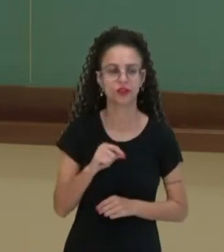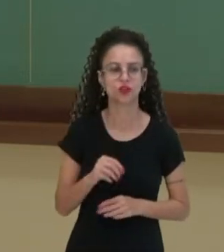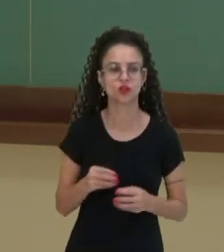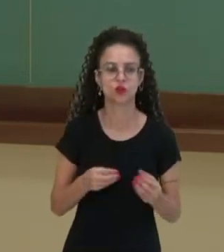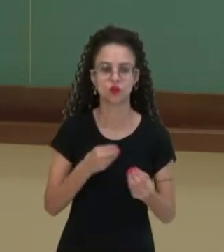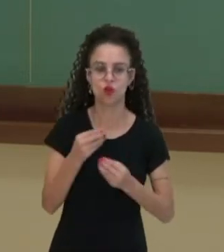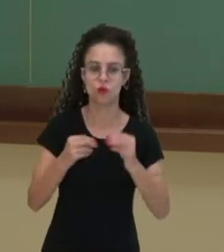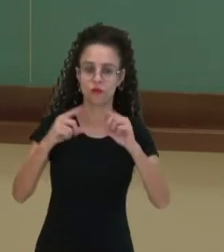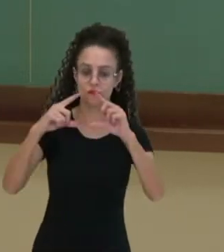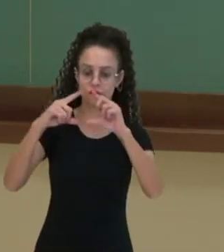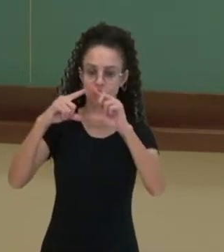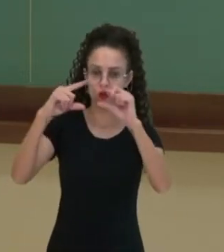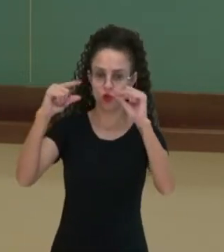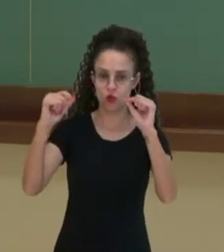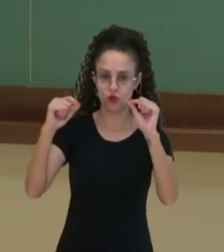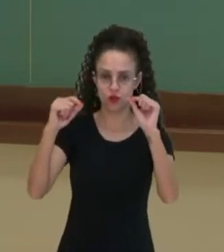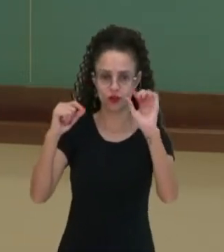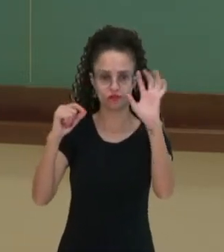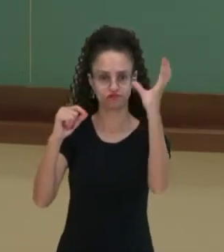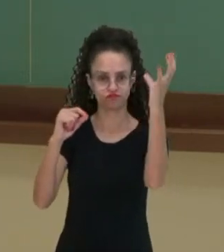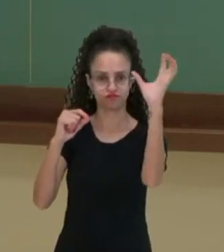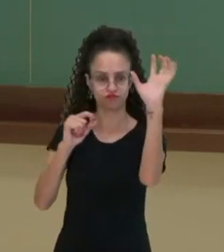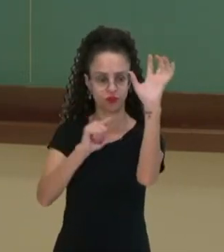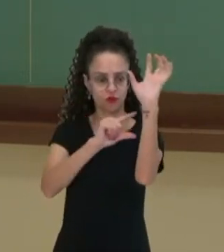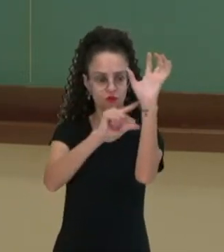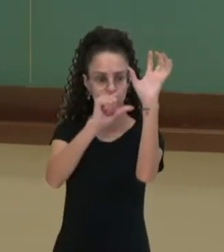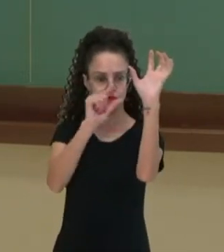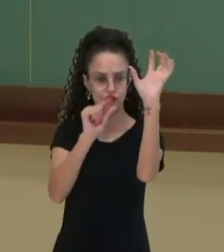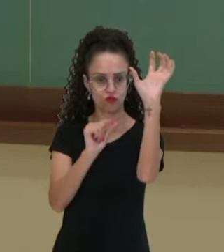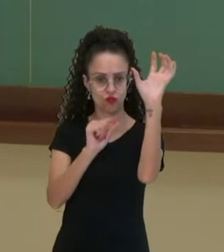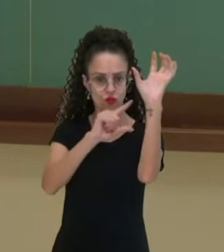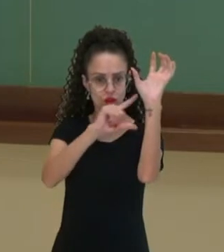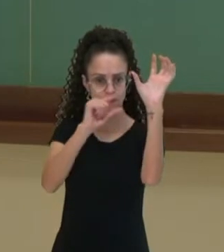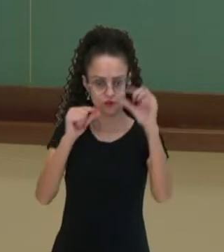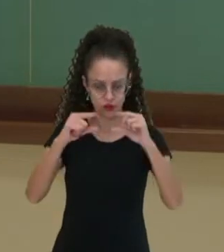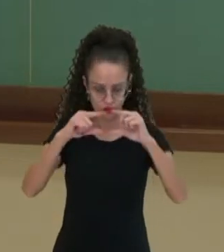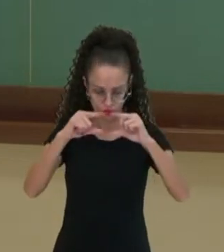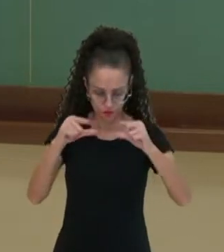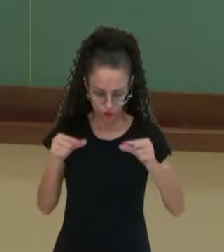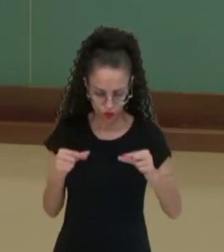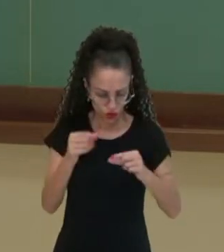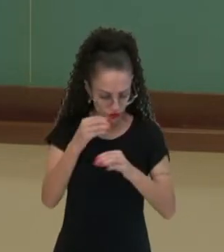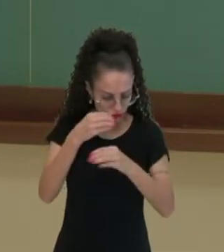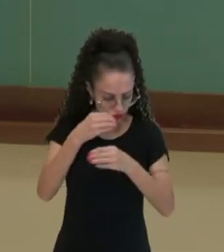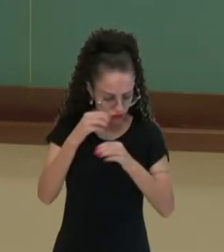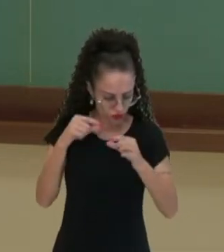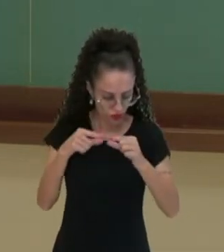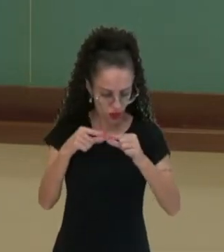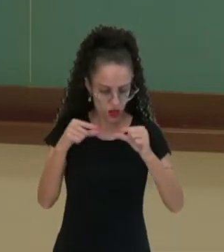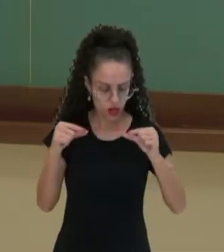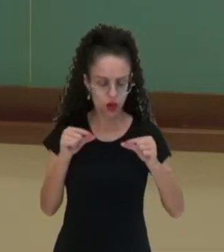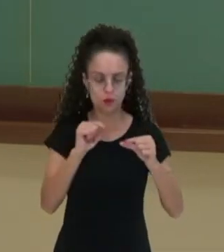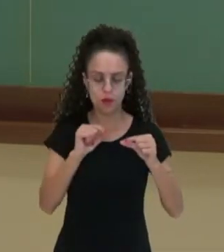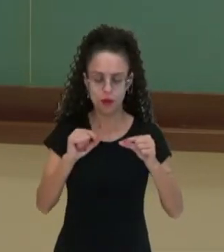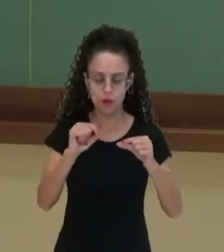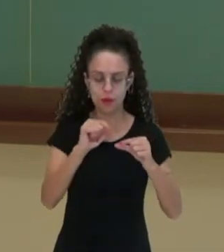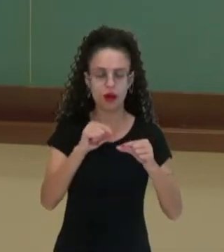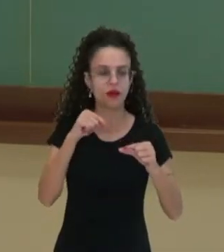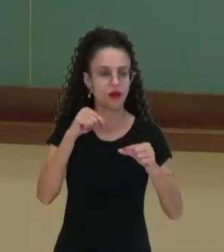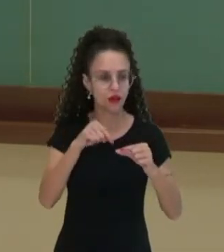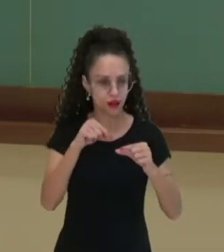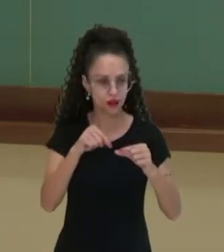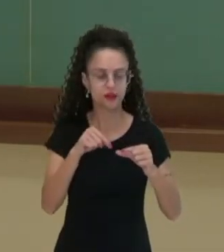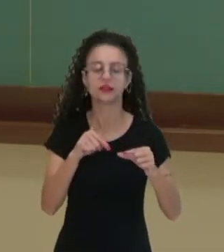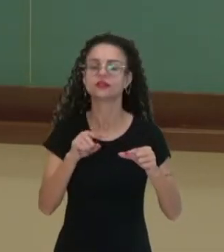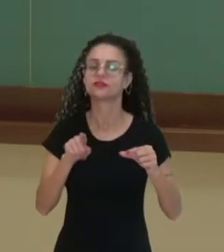das folhas, ali de umas estruturas bem microscópicas que estão ali nas suas folhas, os estômatos. Através dele